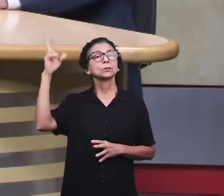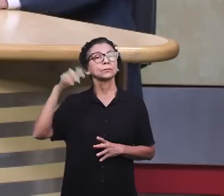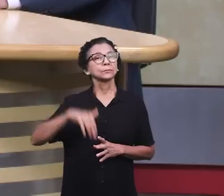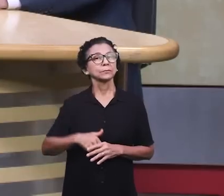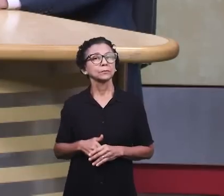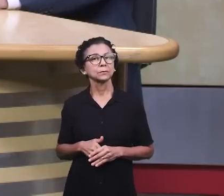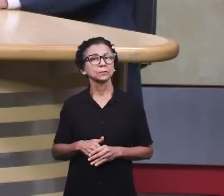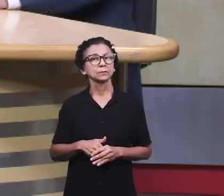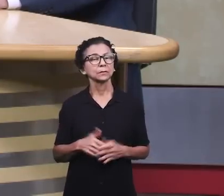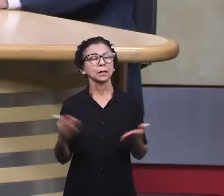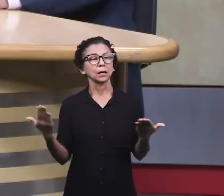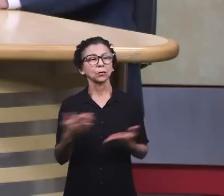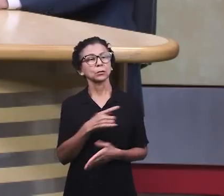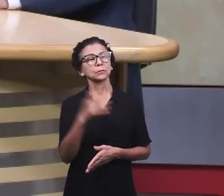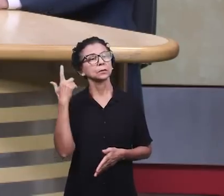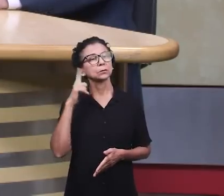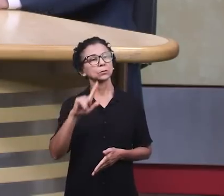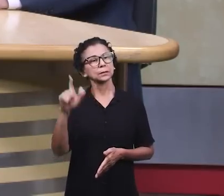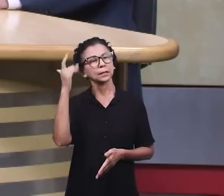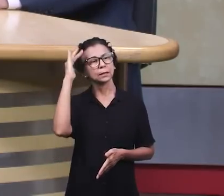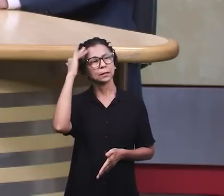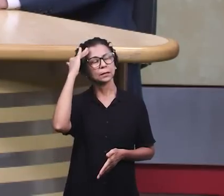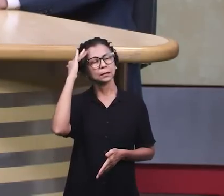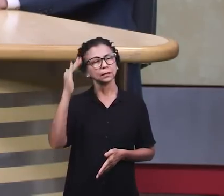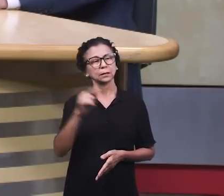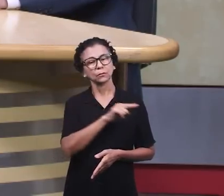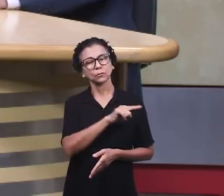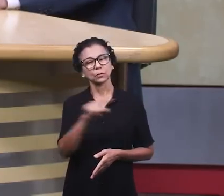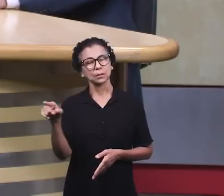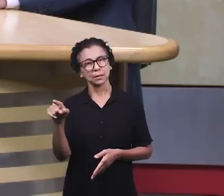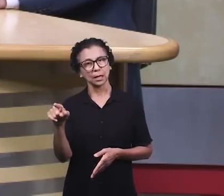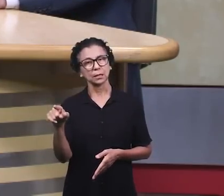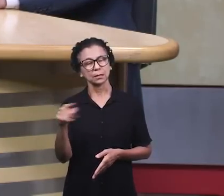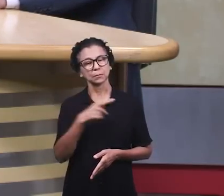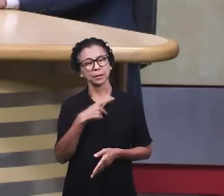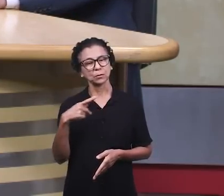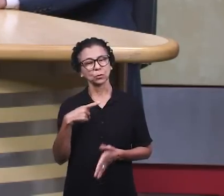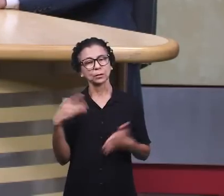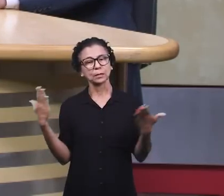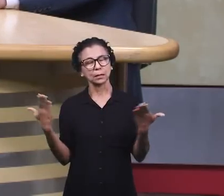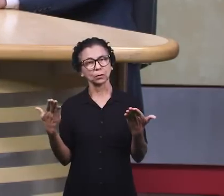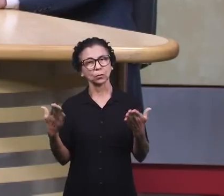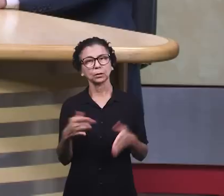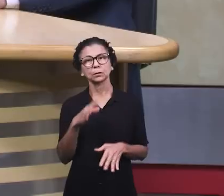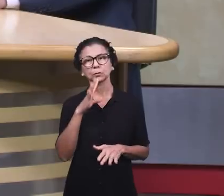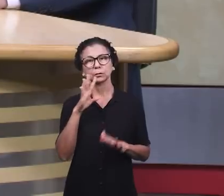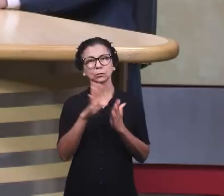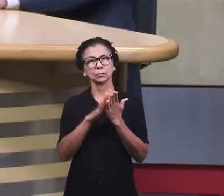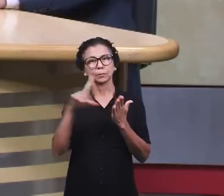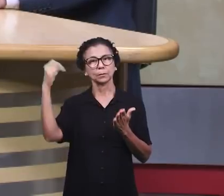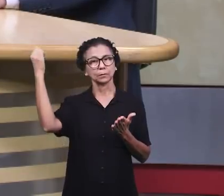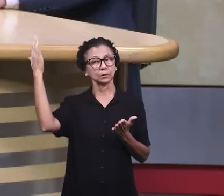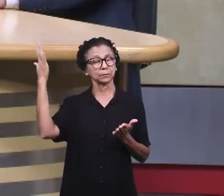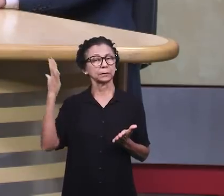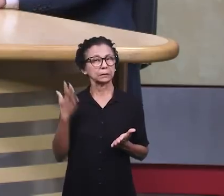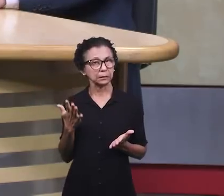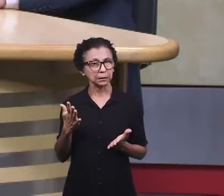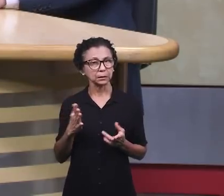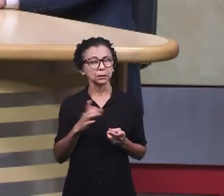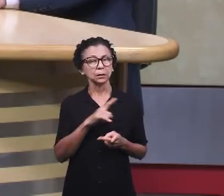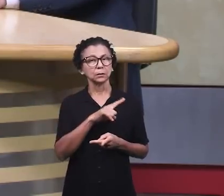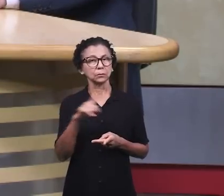condição de alcançar isso, porque vocês agora conhecem uma palavra revelada, vocês